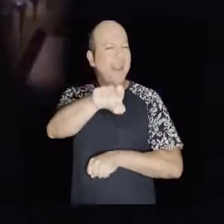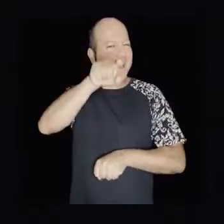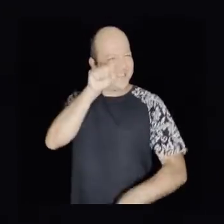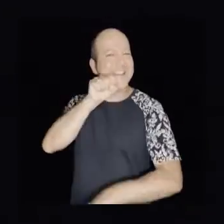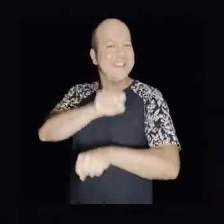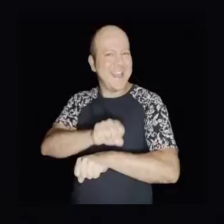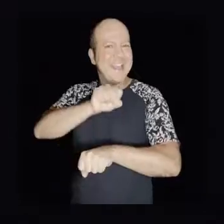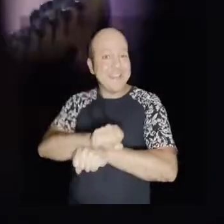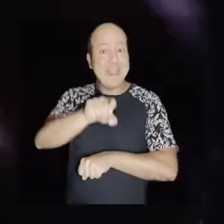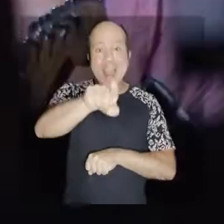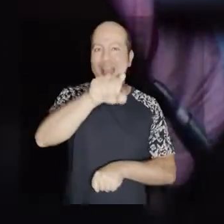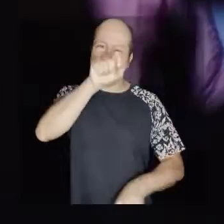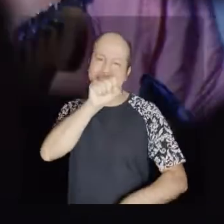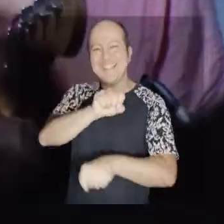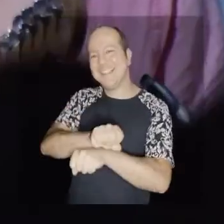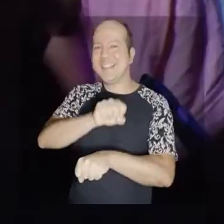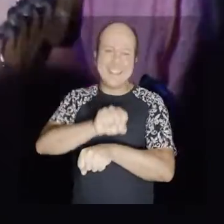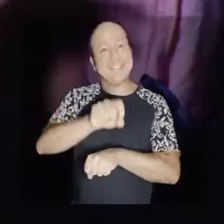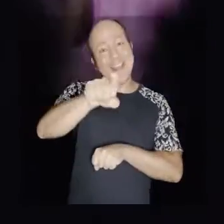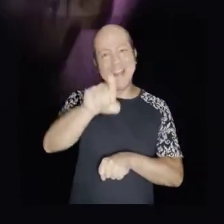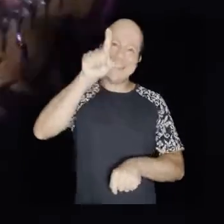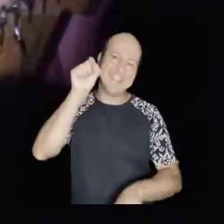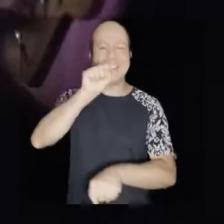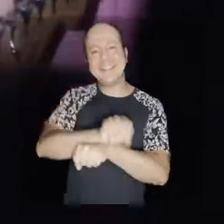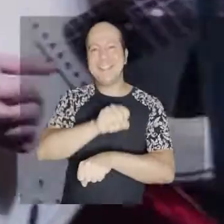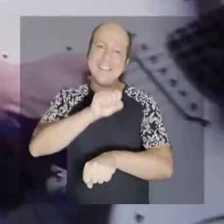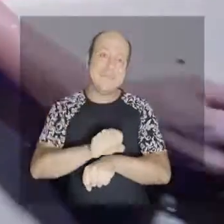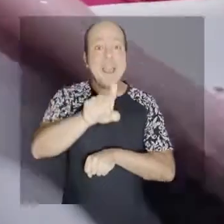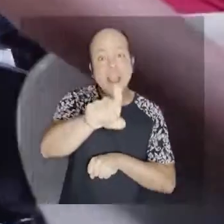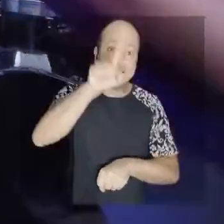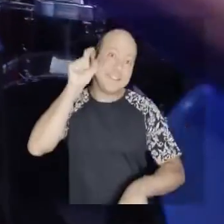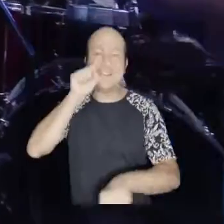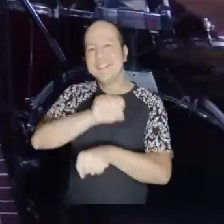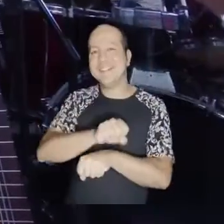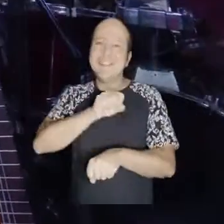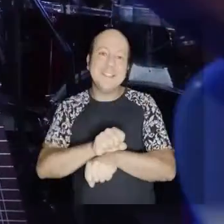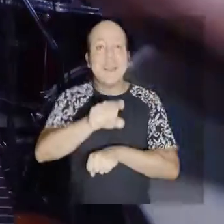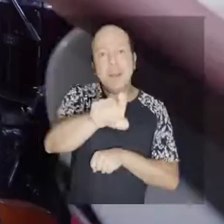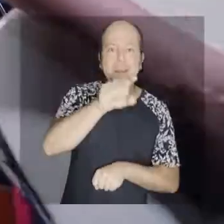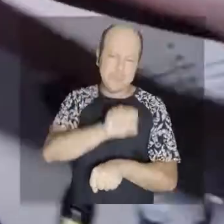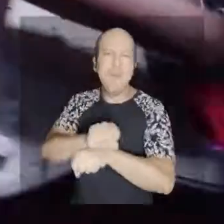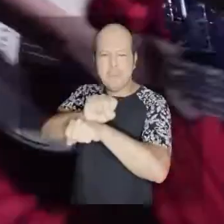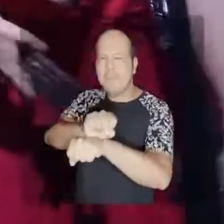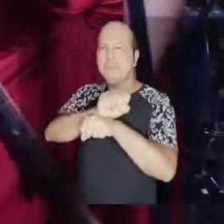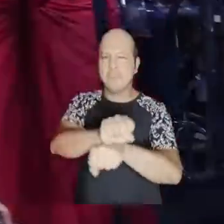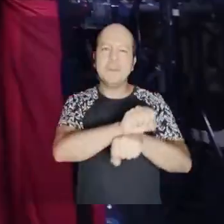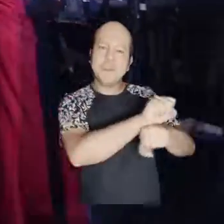te esperando, tô te esperando, tô te esperando, tô te esperando, tô te